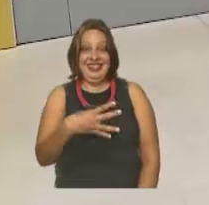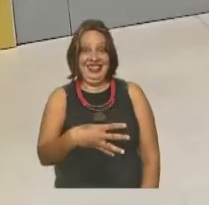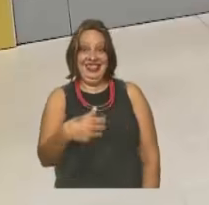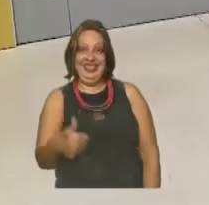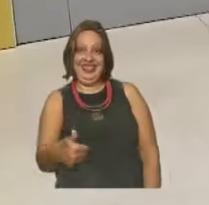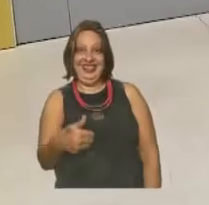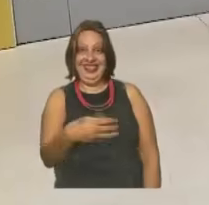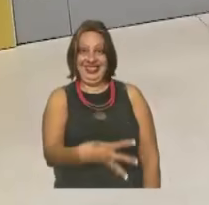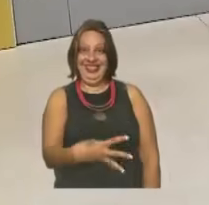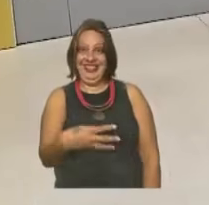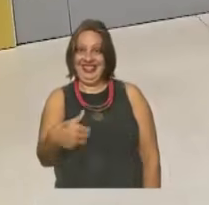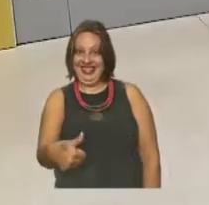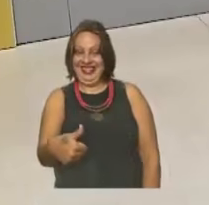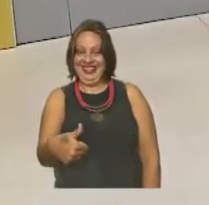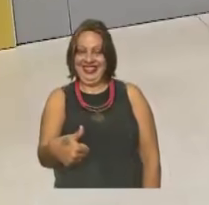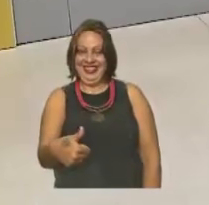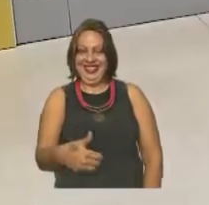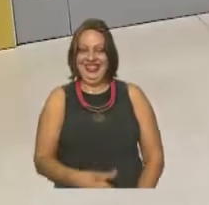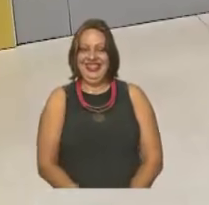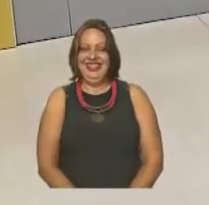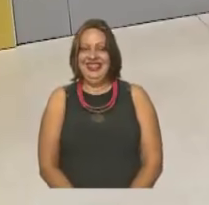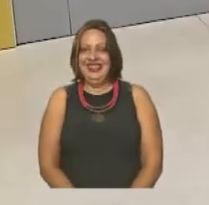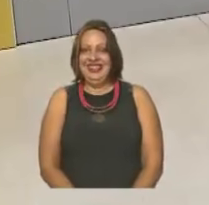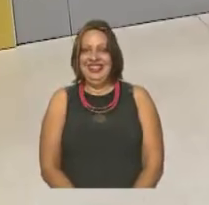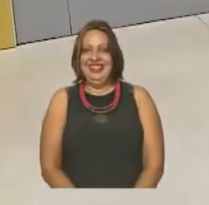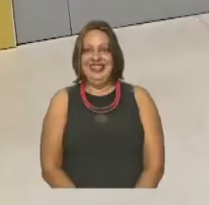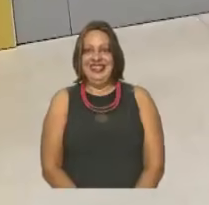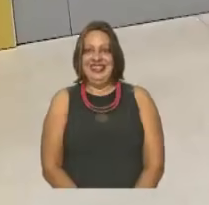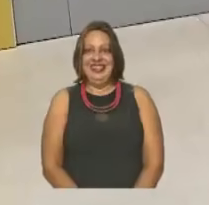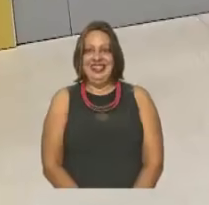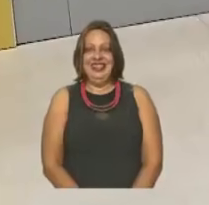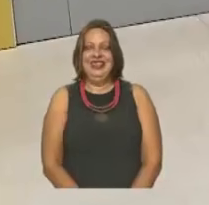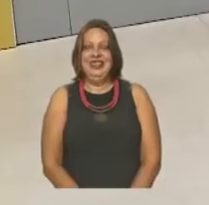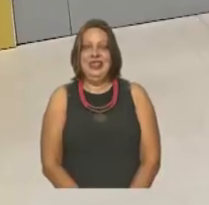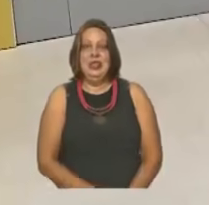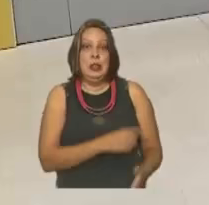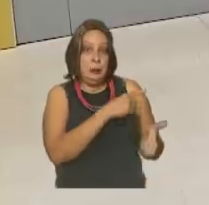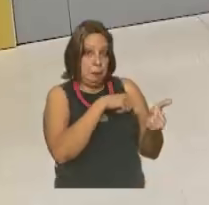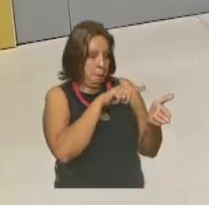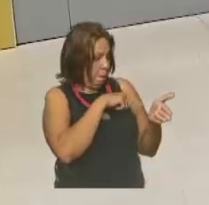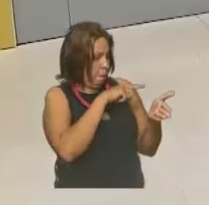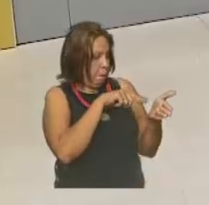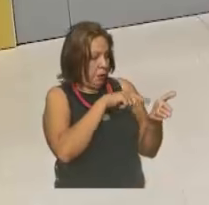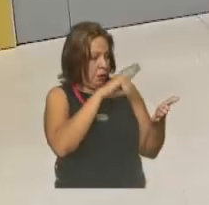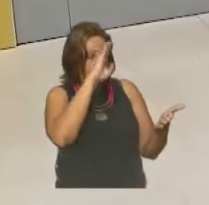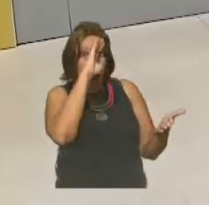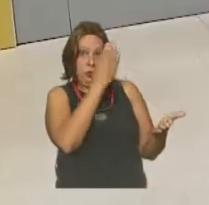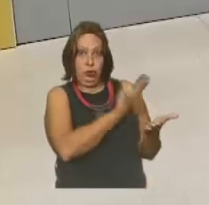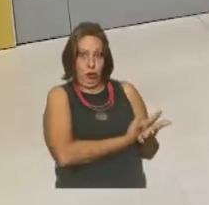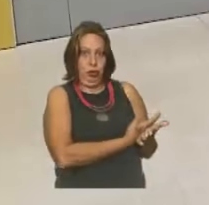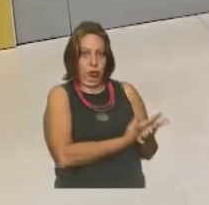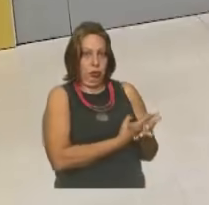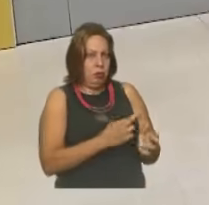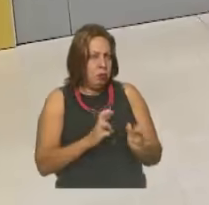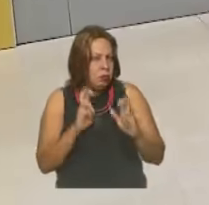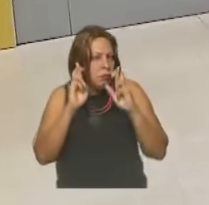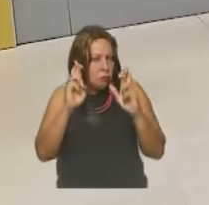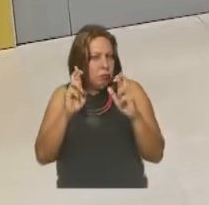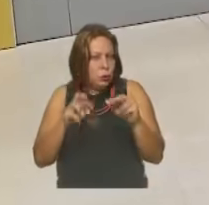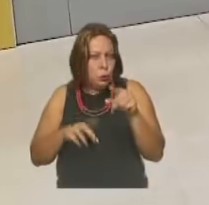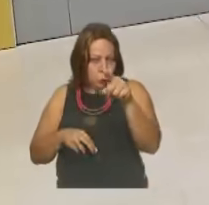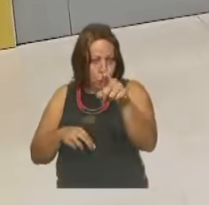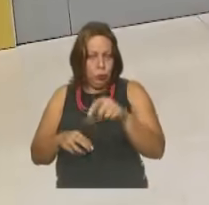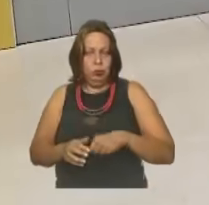também 41, 41. Vamos marcando e acreditando, hein? Tô torcendo contigo,